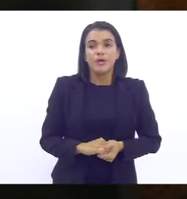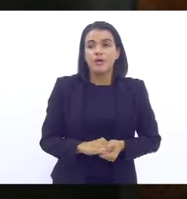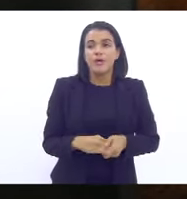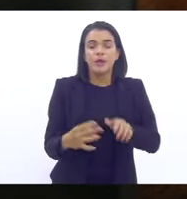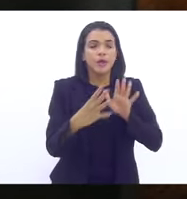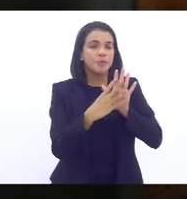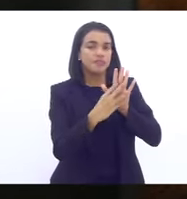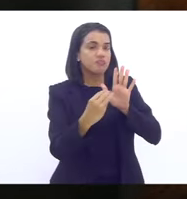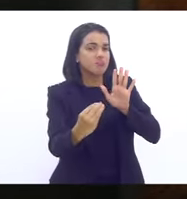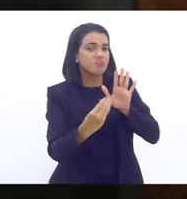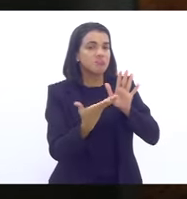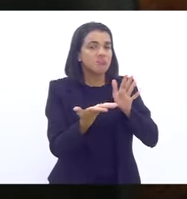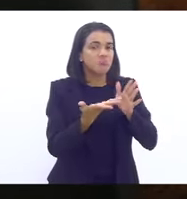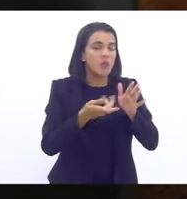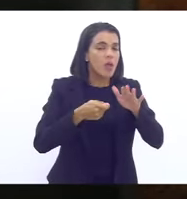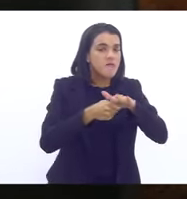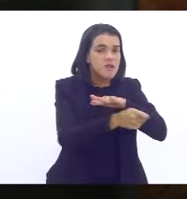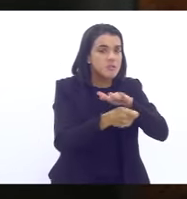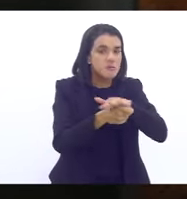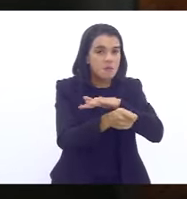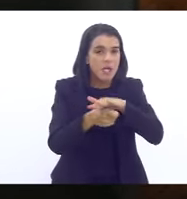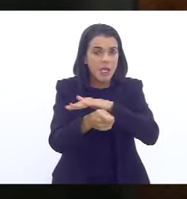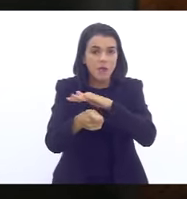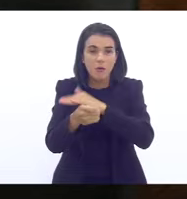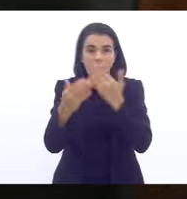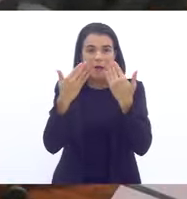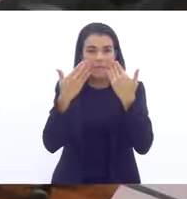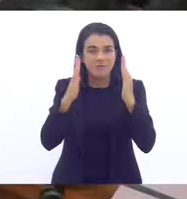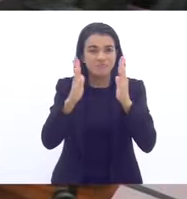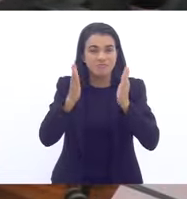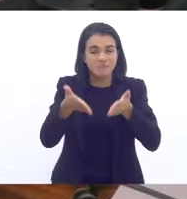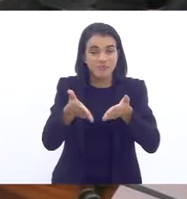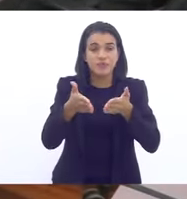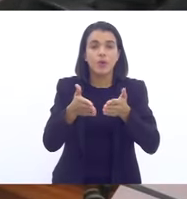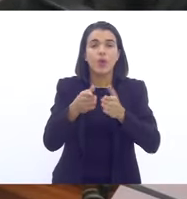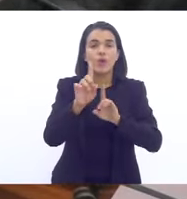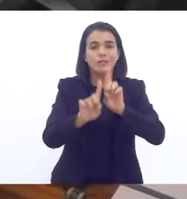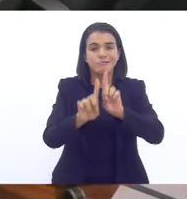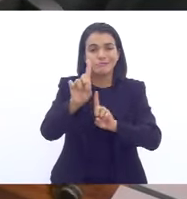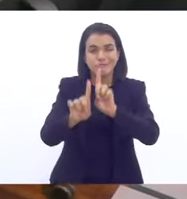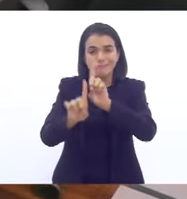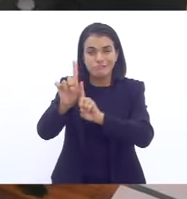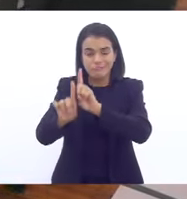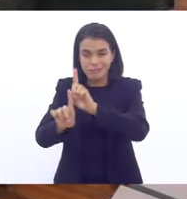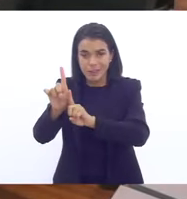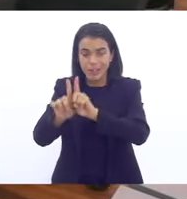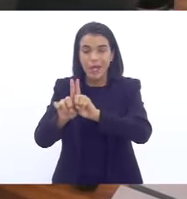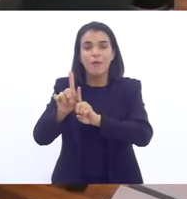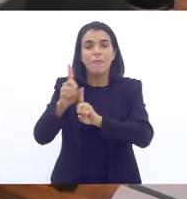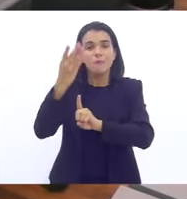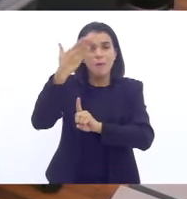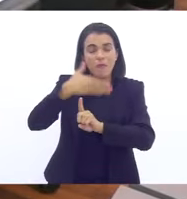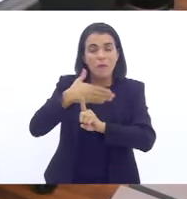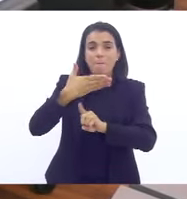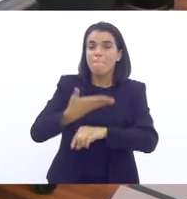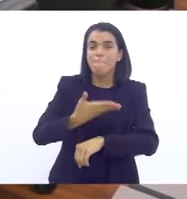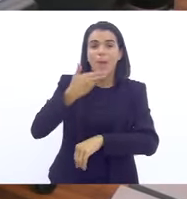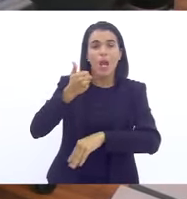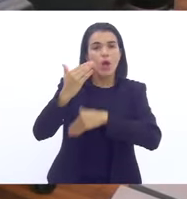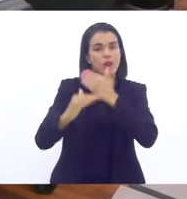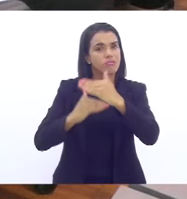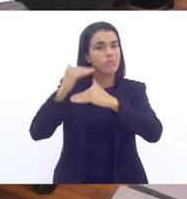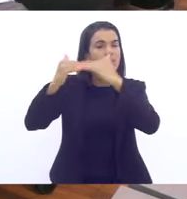desses investimentos realizados, que apresentei aqui, os indicadores apresentaram melhoria contínua, tanto